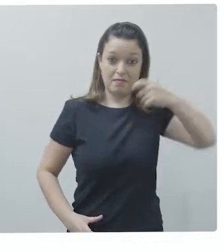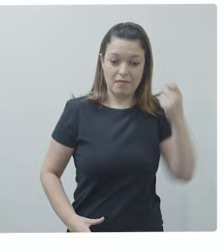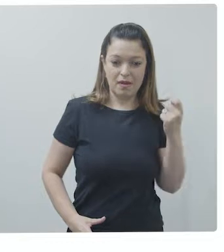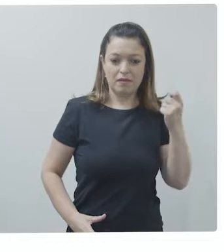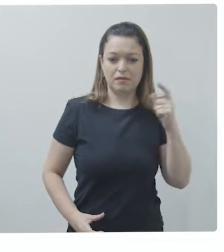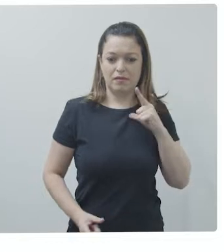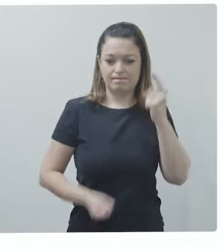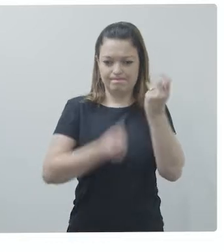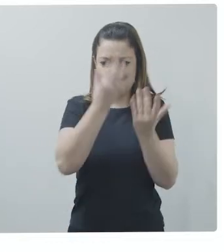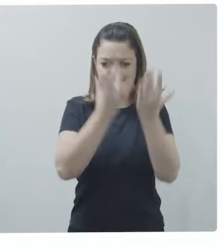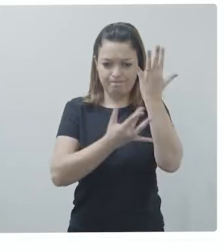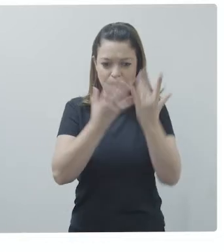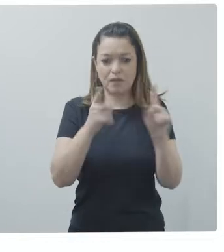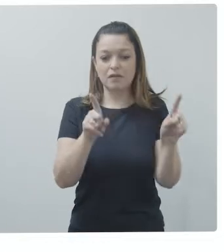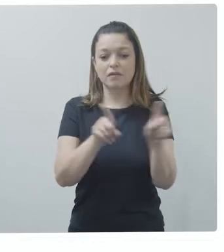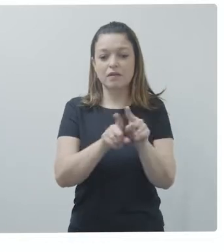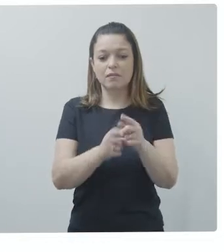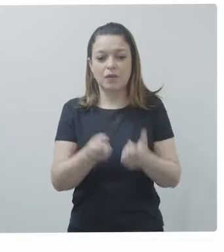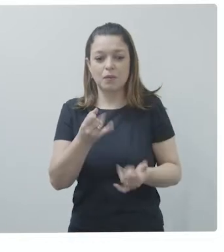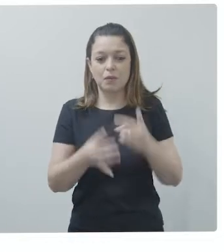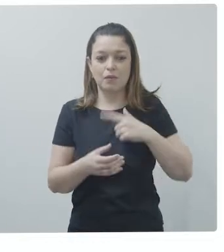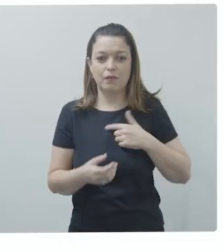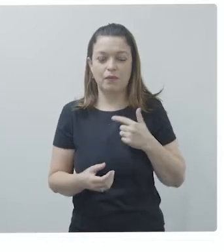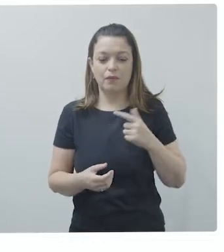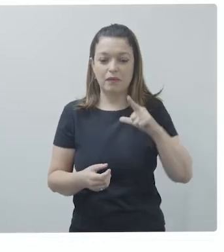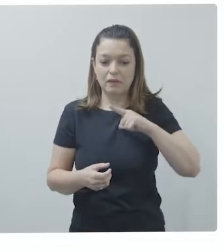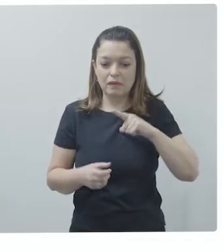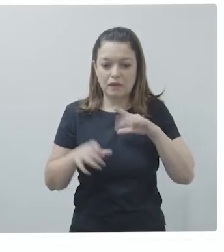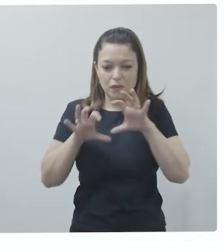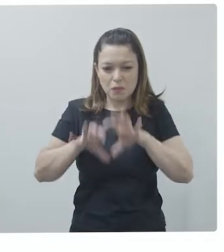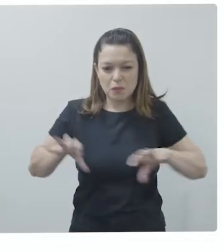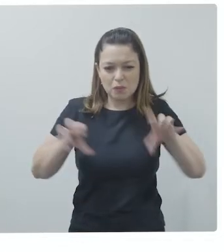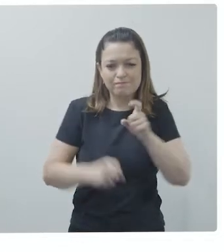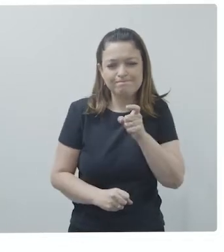lava borbulhante e a névoa congelante são como uma.